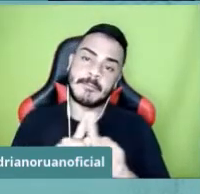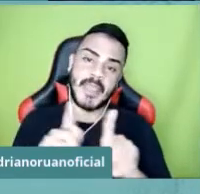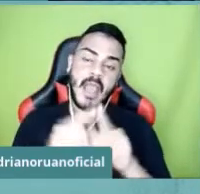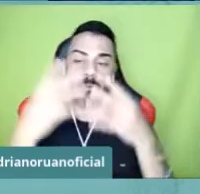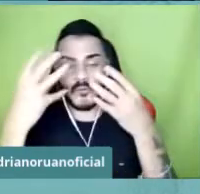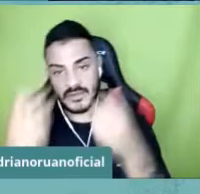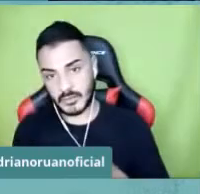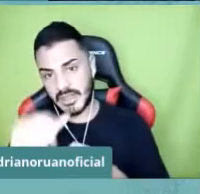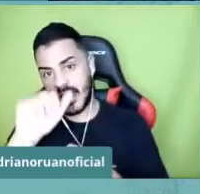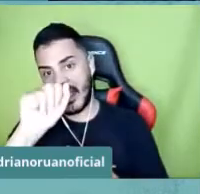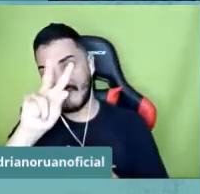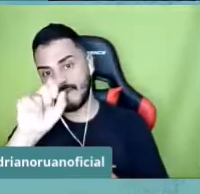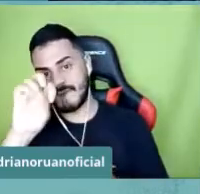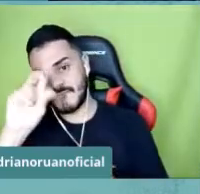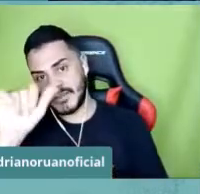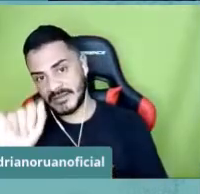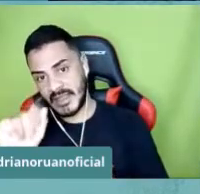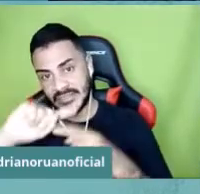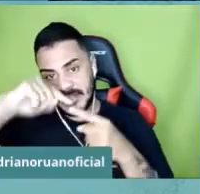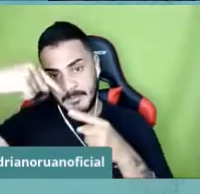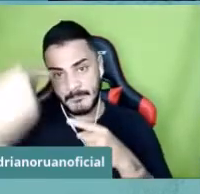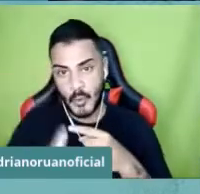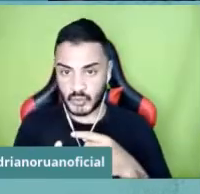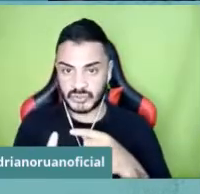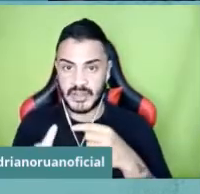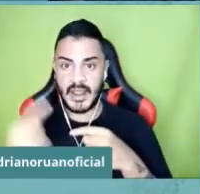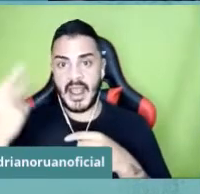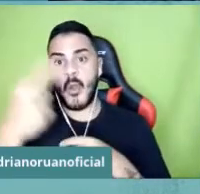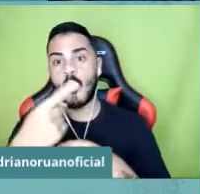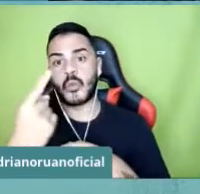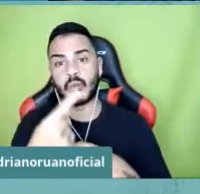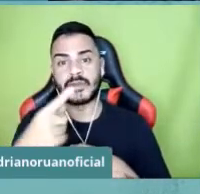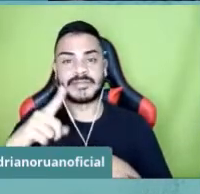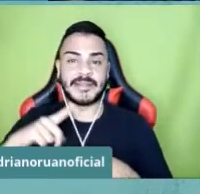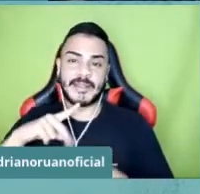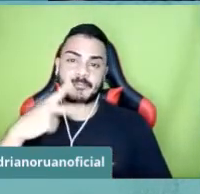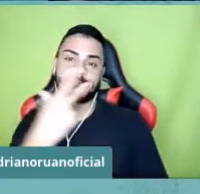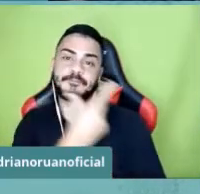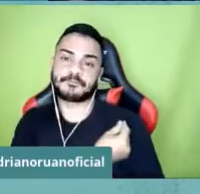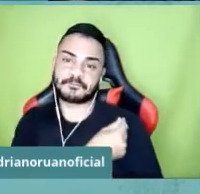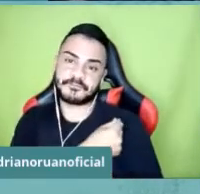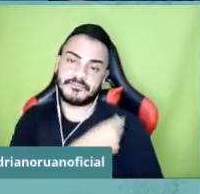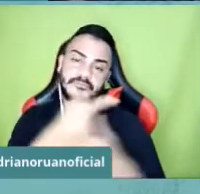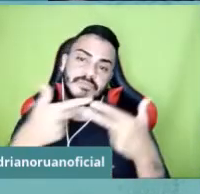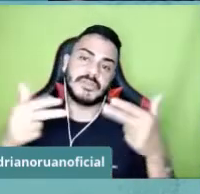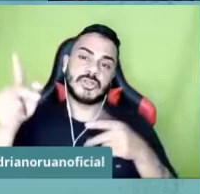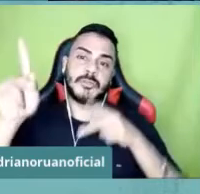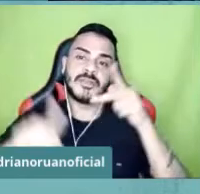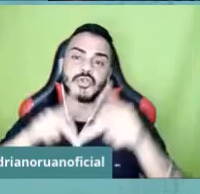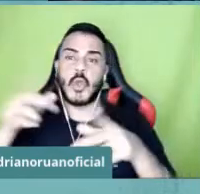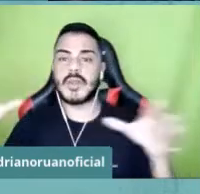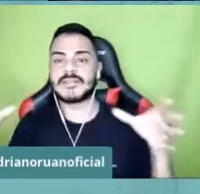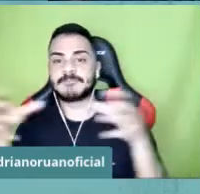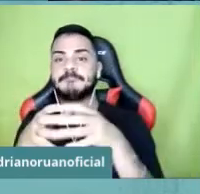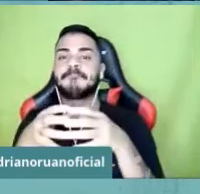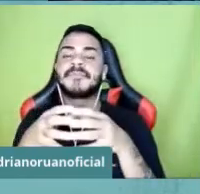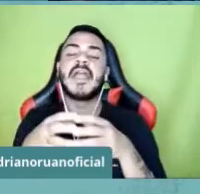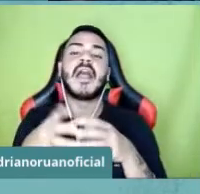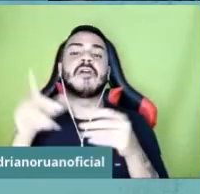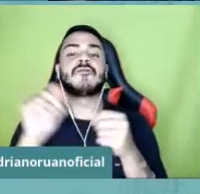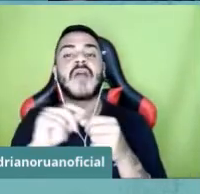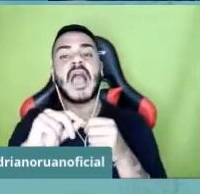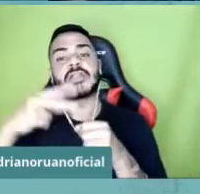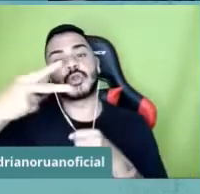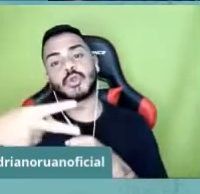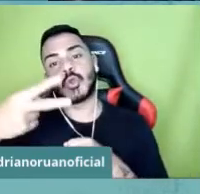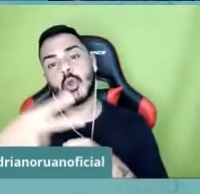de fase 1, quando eu tenho aplicação de doses em uma quantidade pequena de pessoas. Fase 2, se